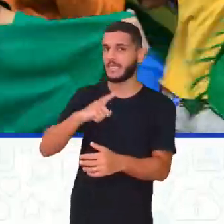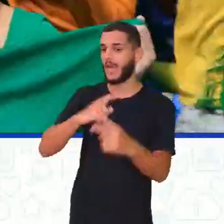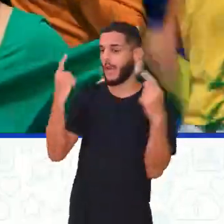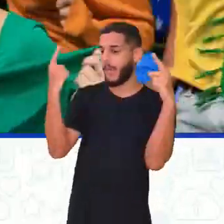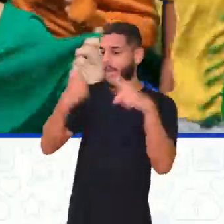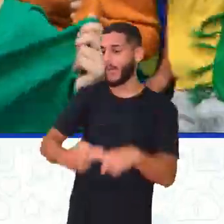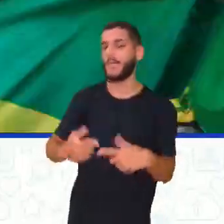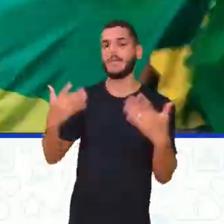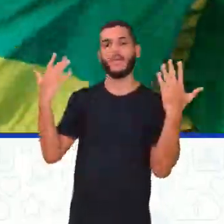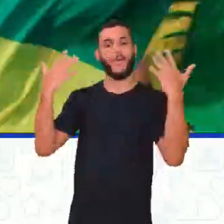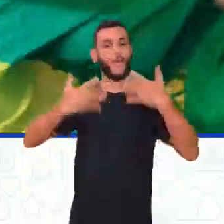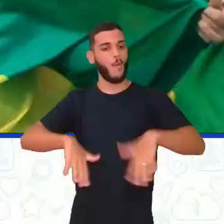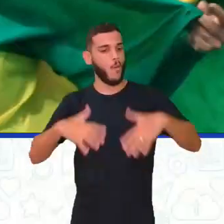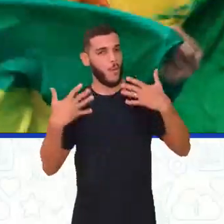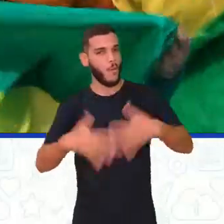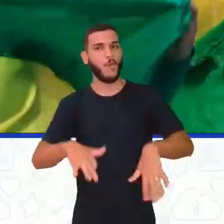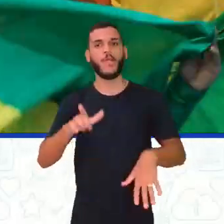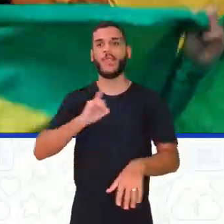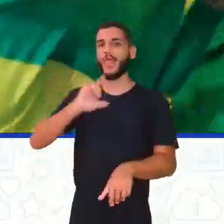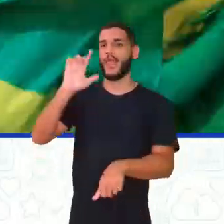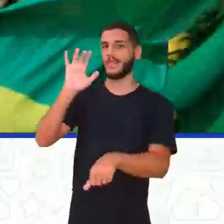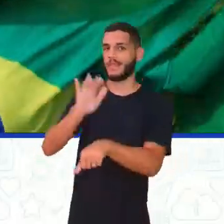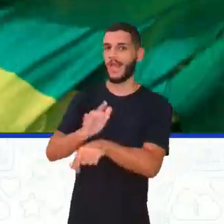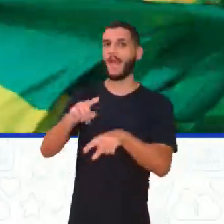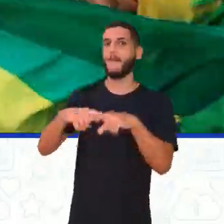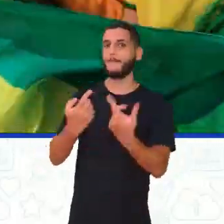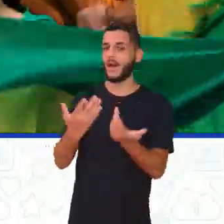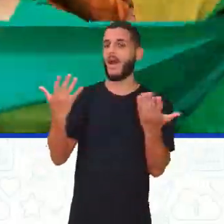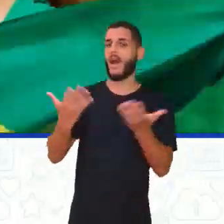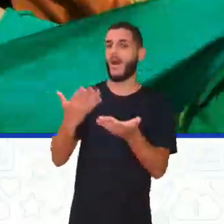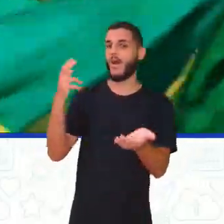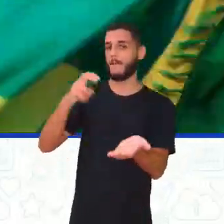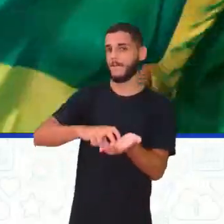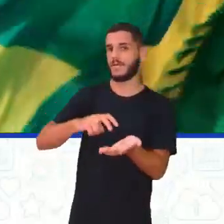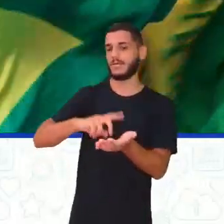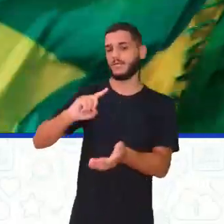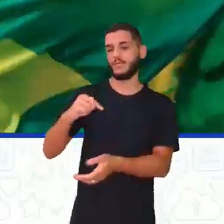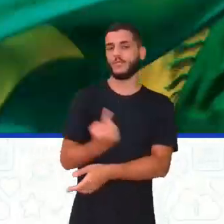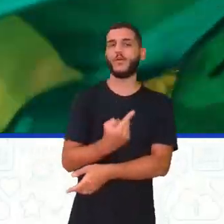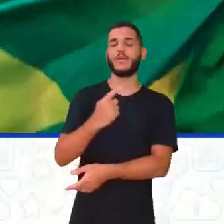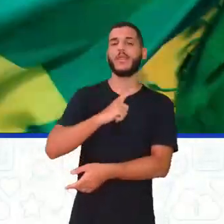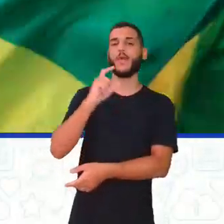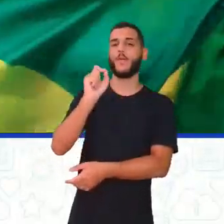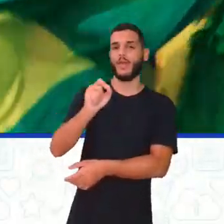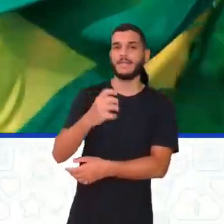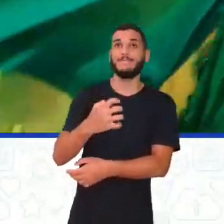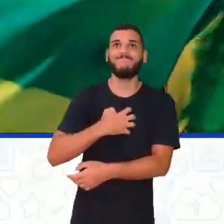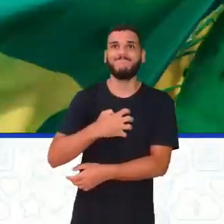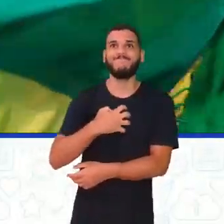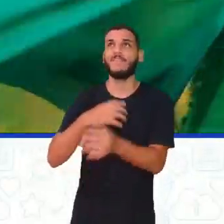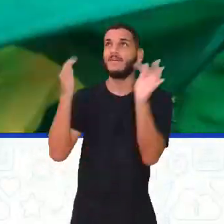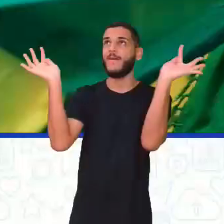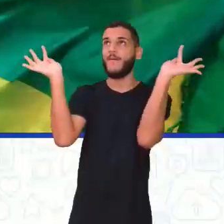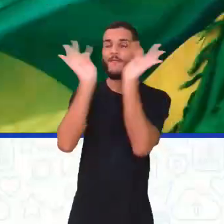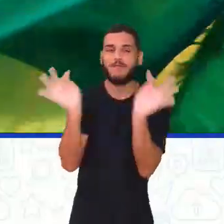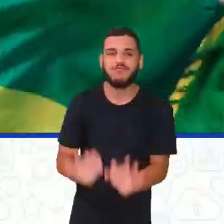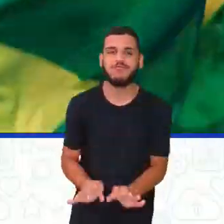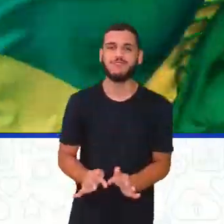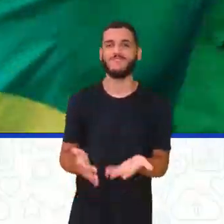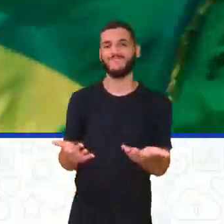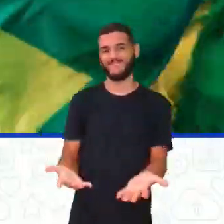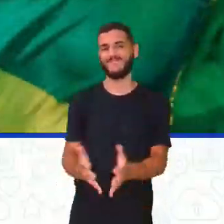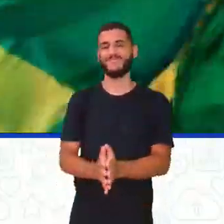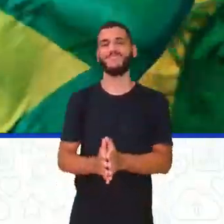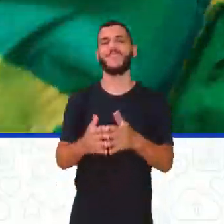vai acontecer, não é, à tarde, mas que agora no horário da manhã nós já estamos em clima de festa e de euforia. E quando a